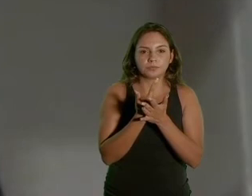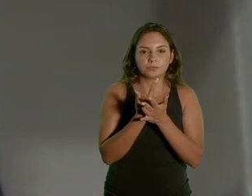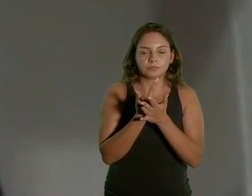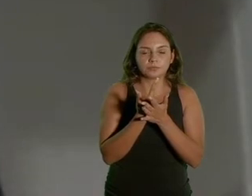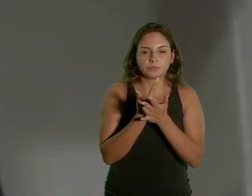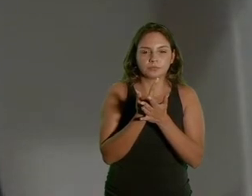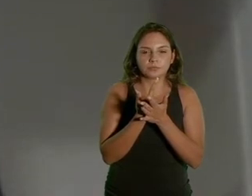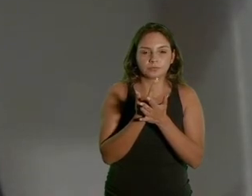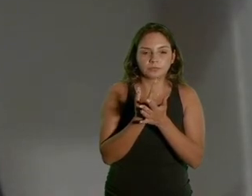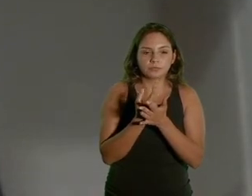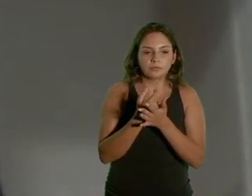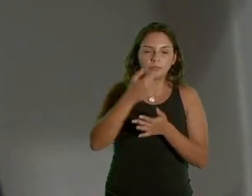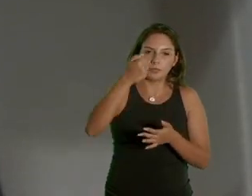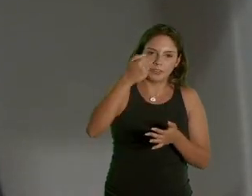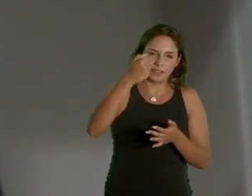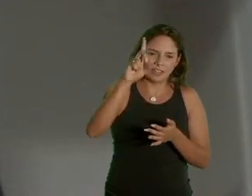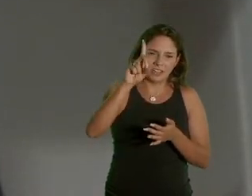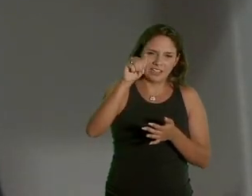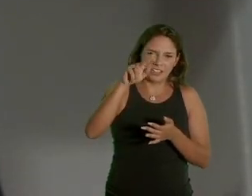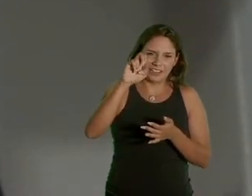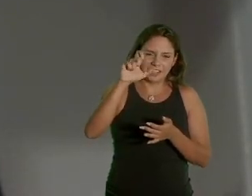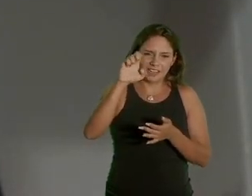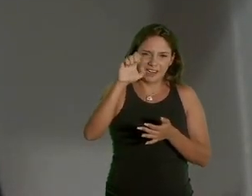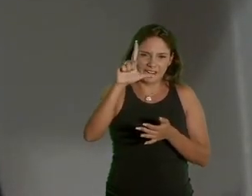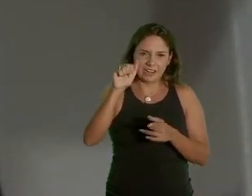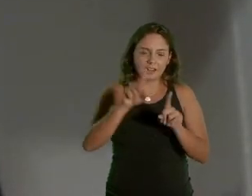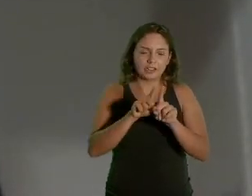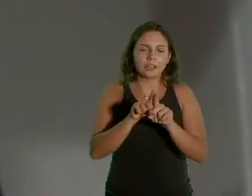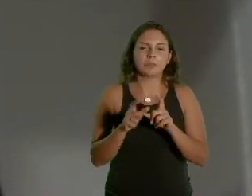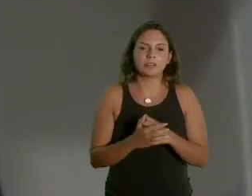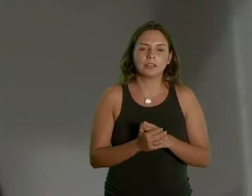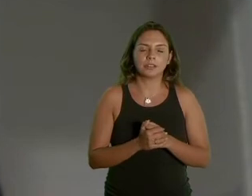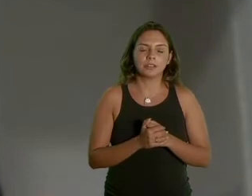reportagem, né, da Daniela Arpex. Uhum. Gosto bastante